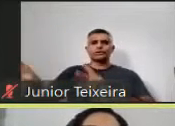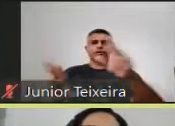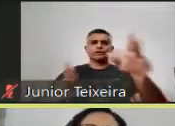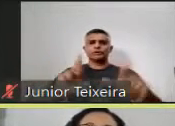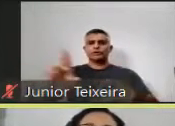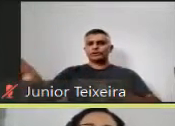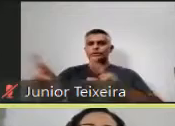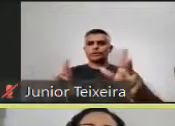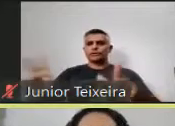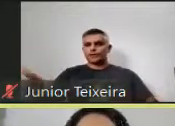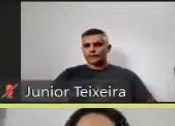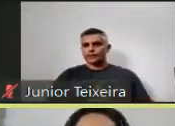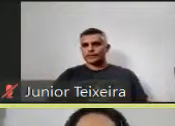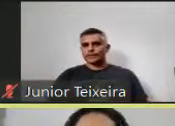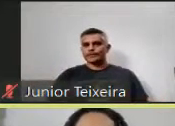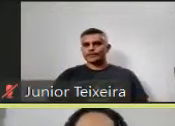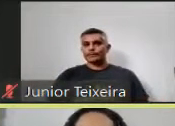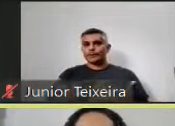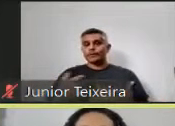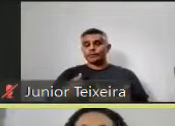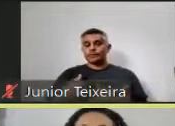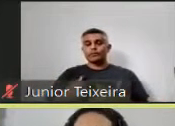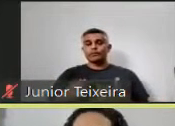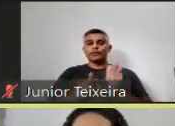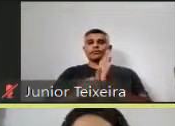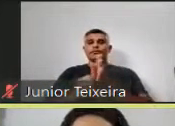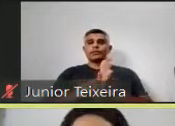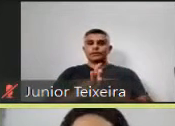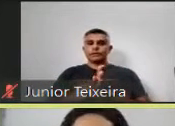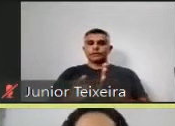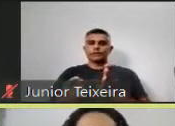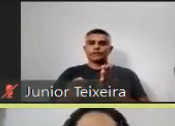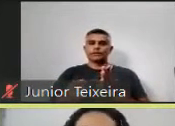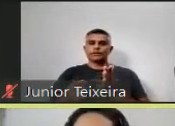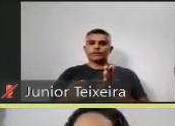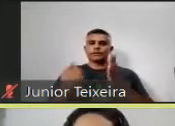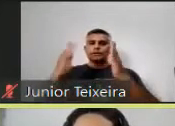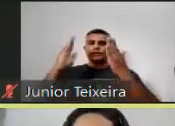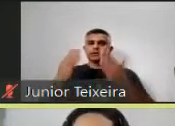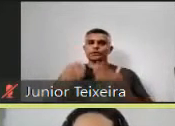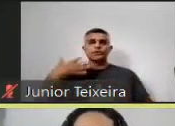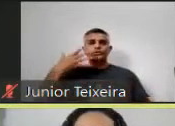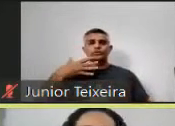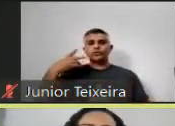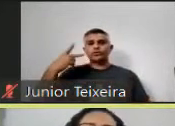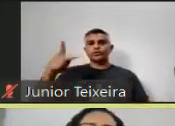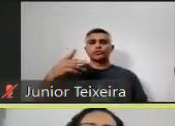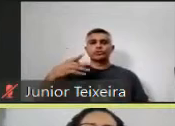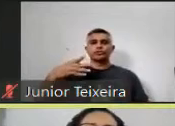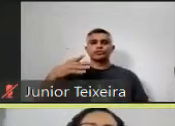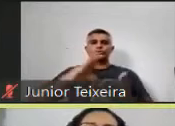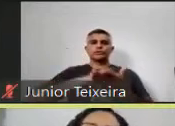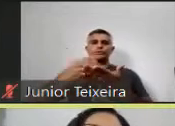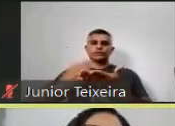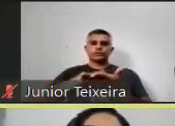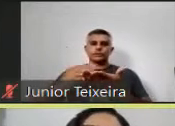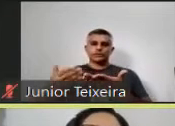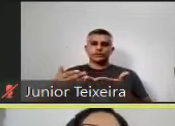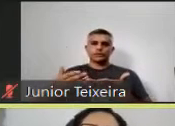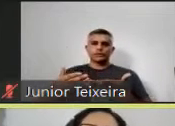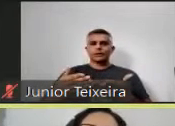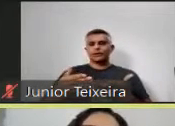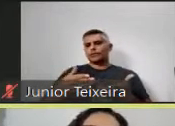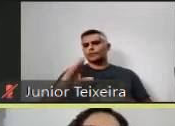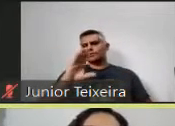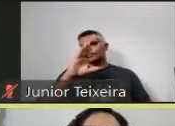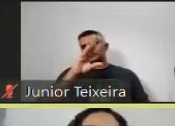geral analisar discursos de intérpretes de Libras português que atuam no contexto escolar e como se dava a relação